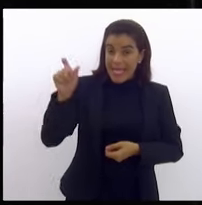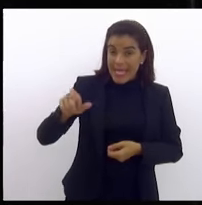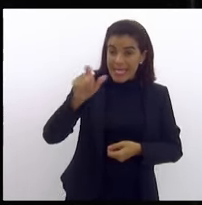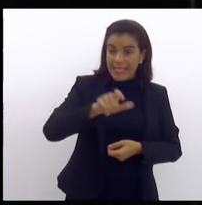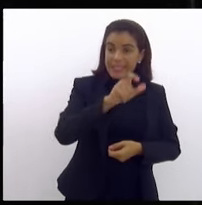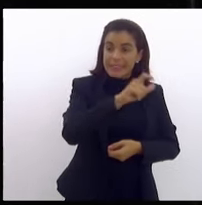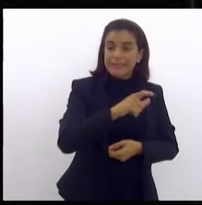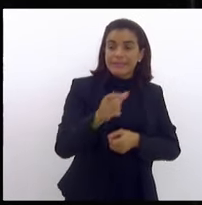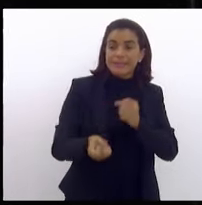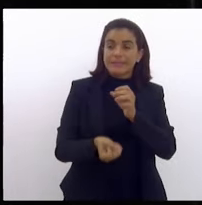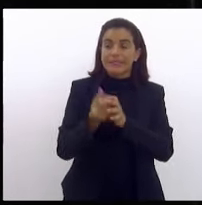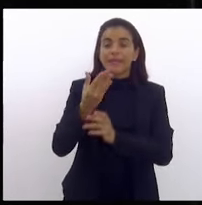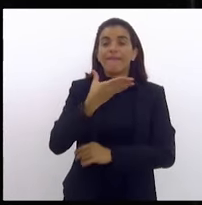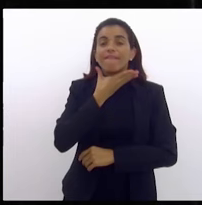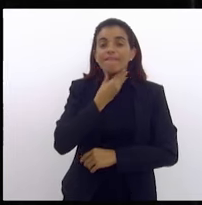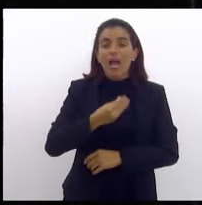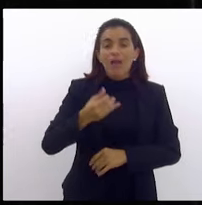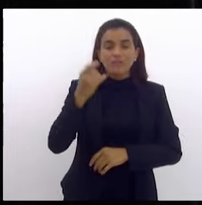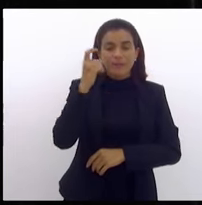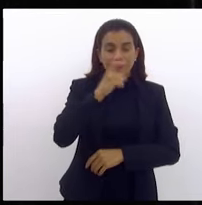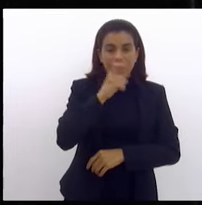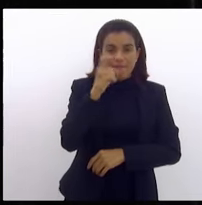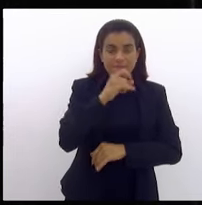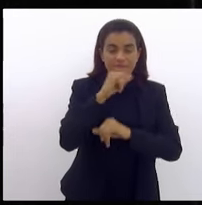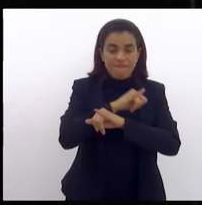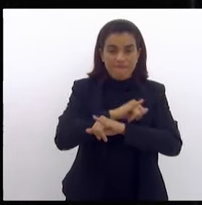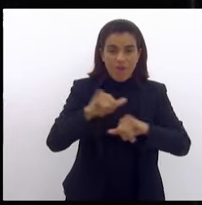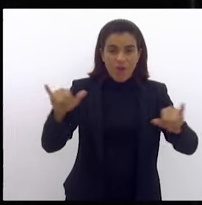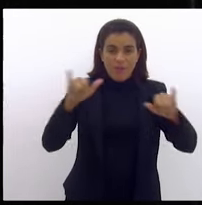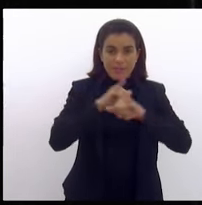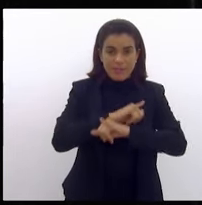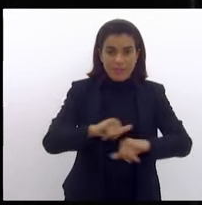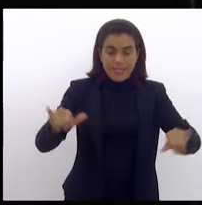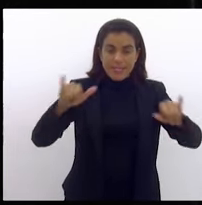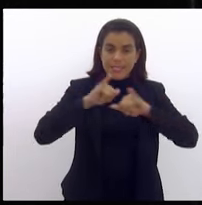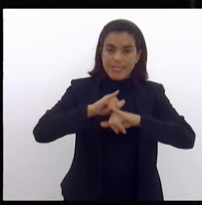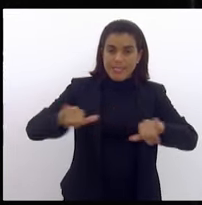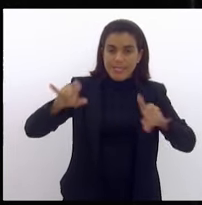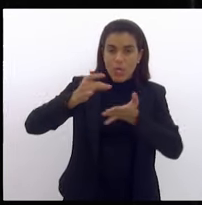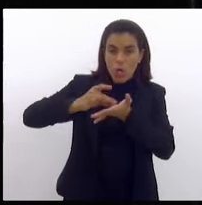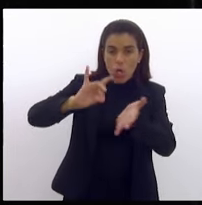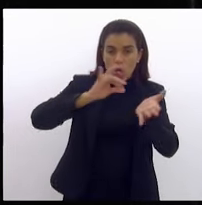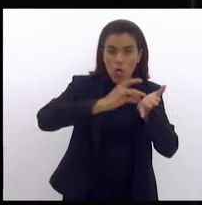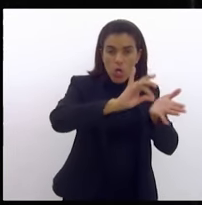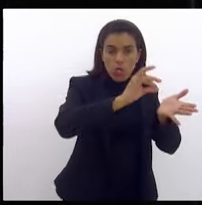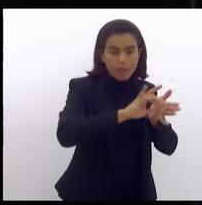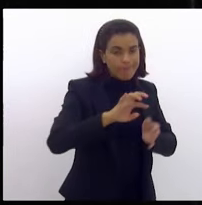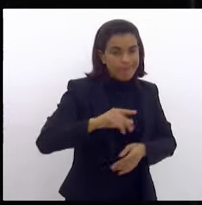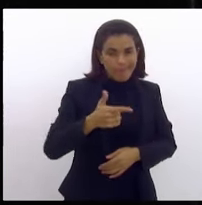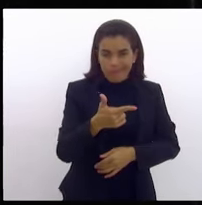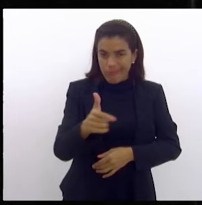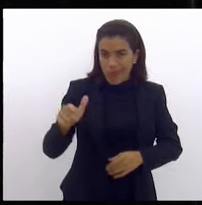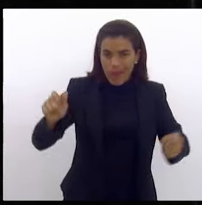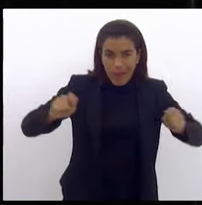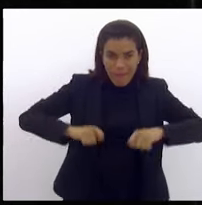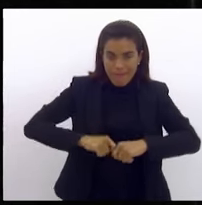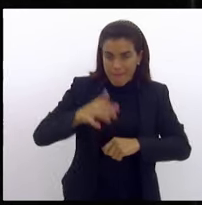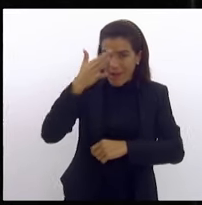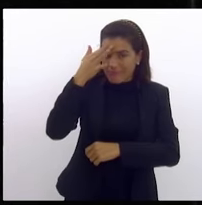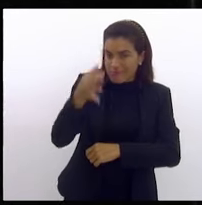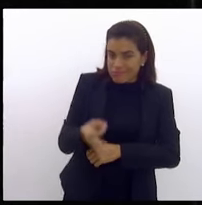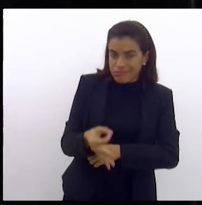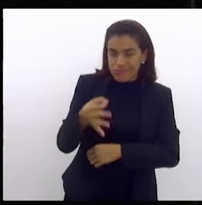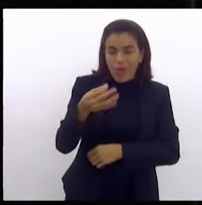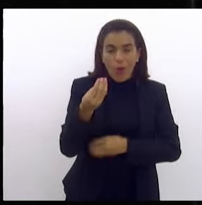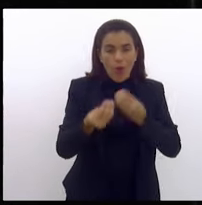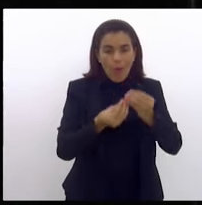fazem fake news, que disputam a política destilando ódio, não são capazes de compreender